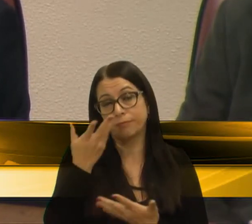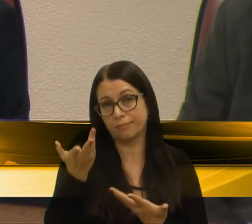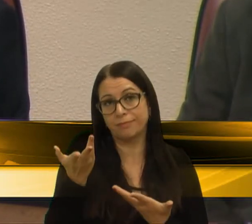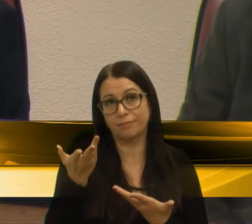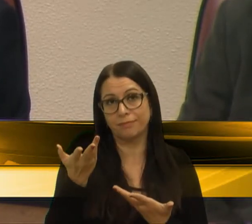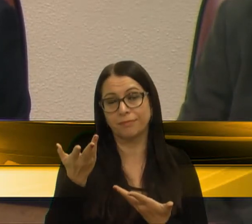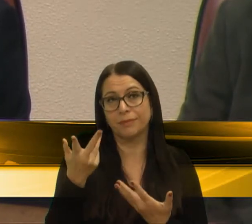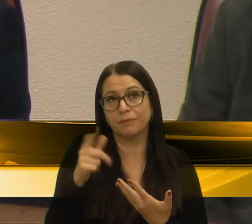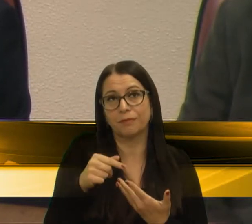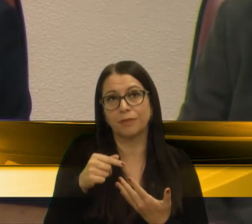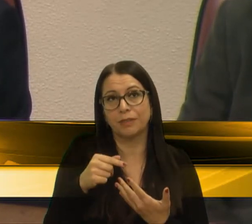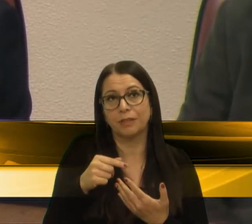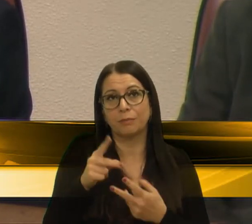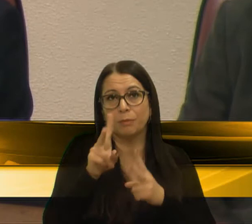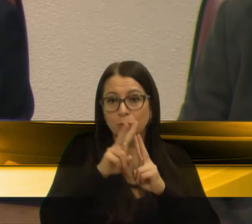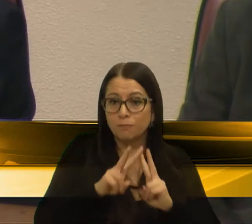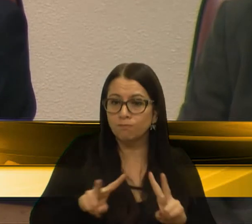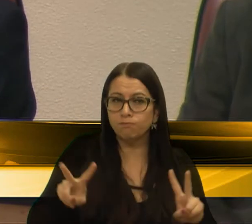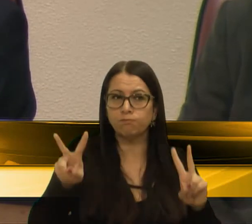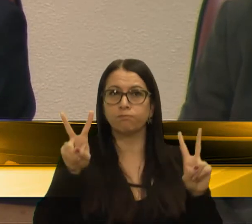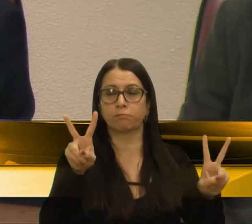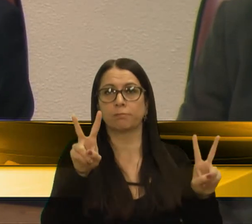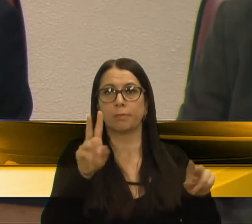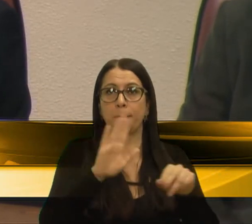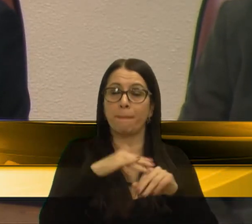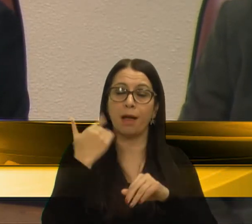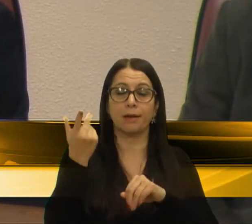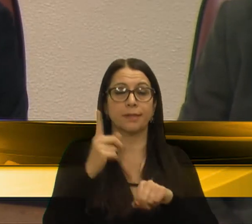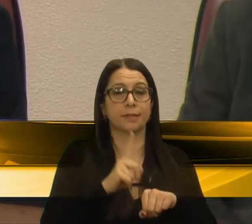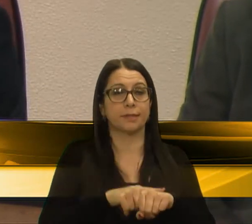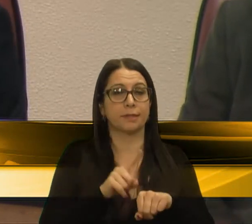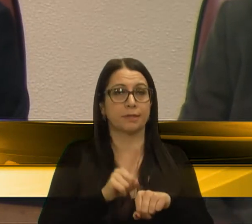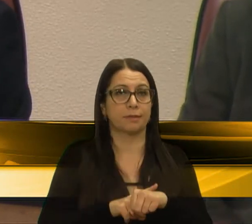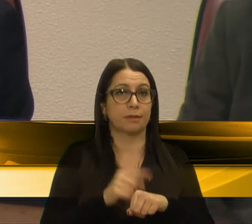foi um grande visionário, uma pessoa acima do seu tempo,